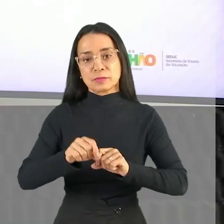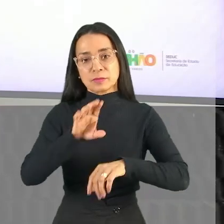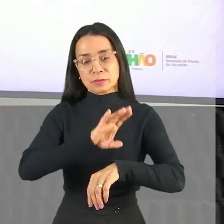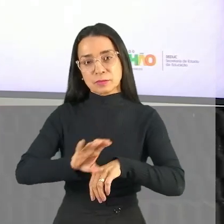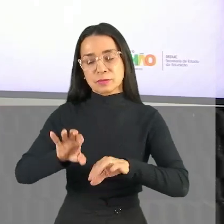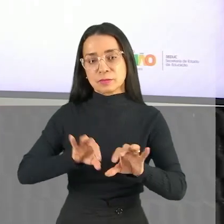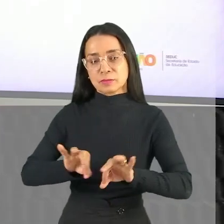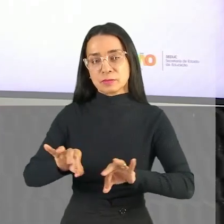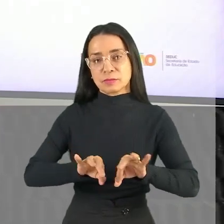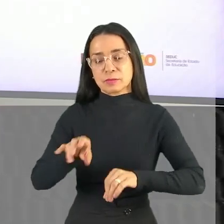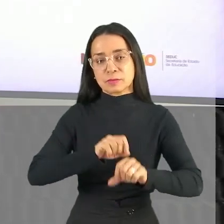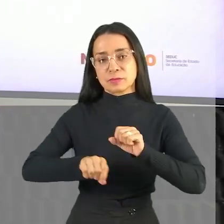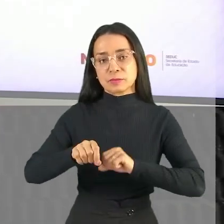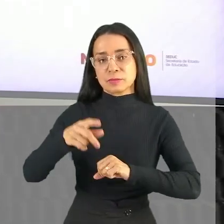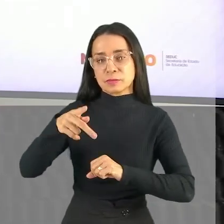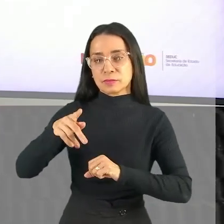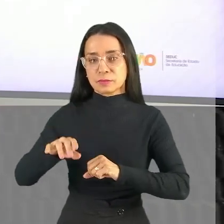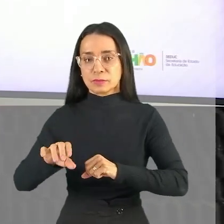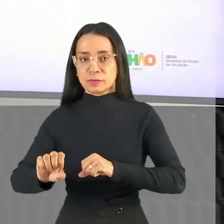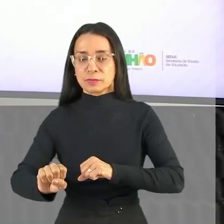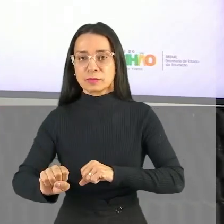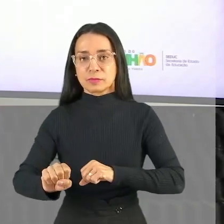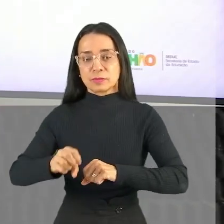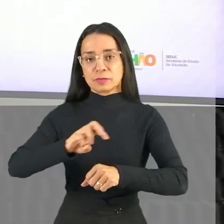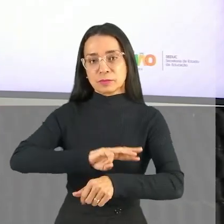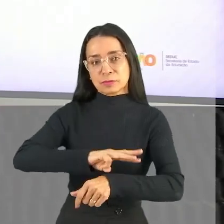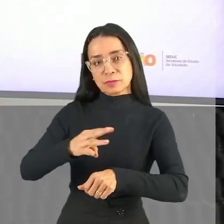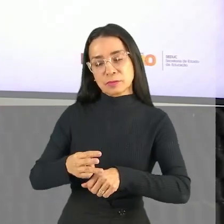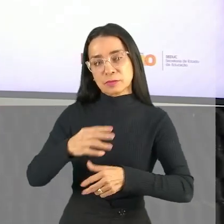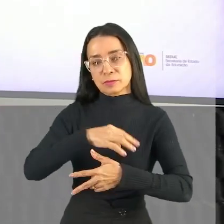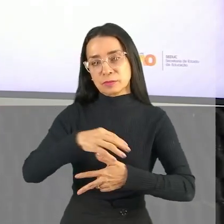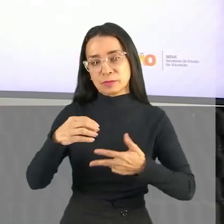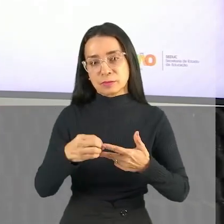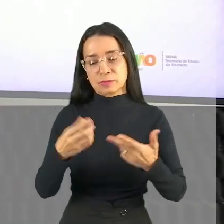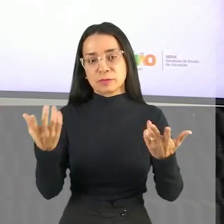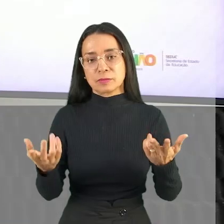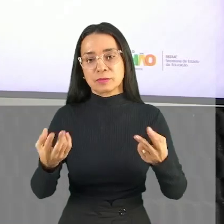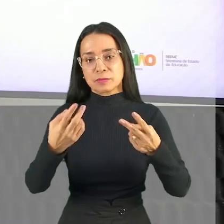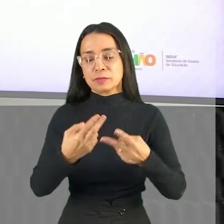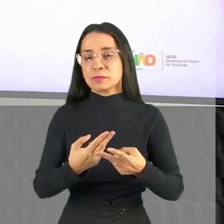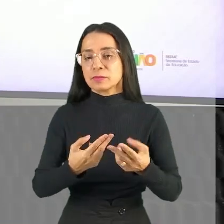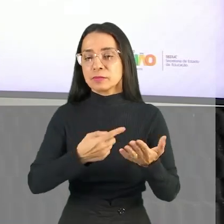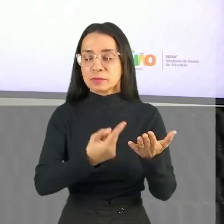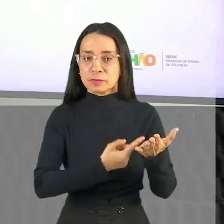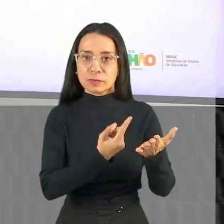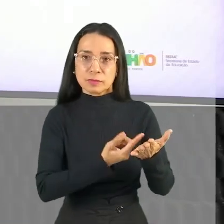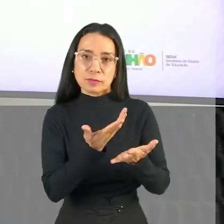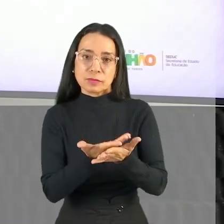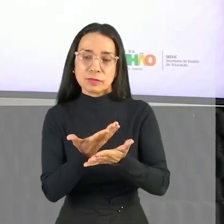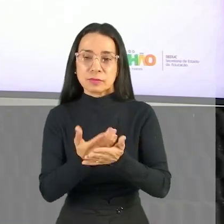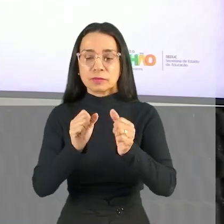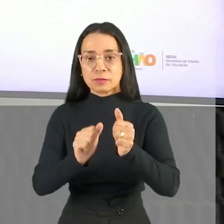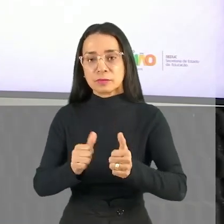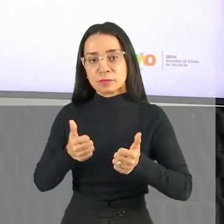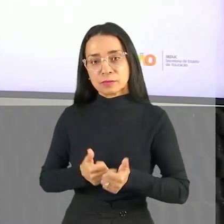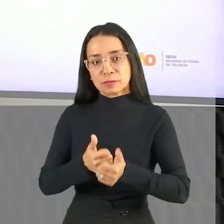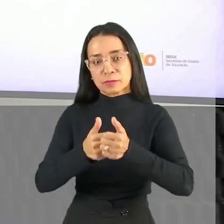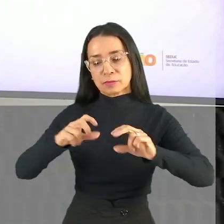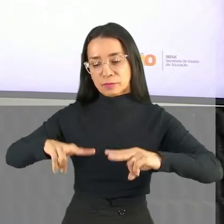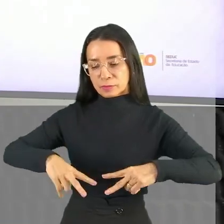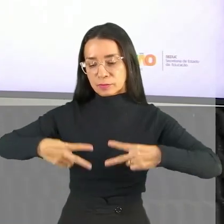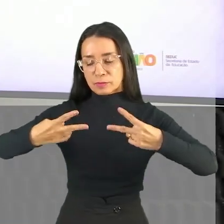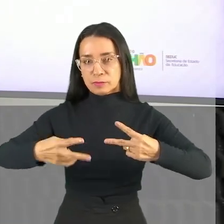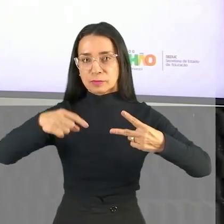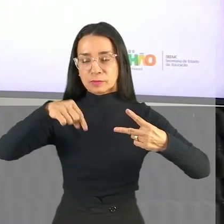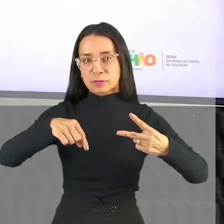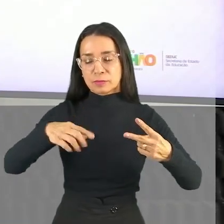cursinho preparatório para o PAS, o EMA e Enem. E o material dessa aula você pode acompanhar pelo link.